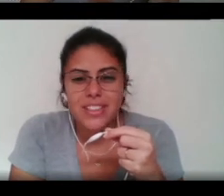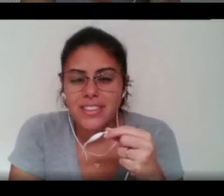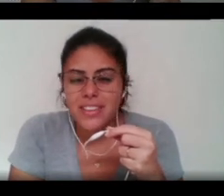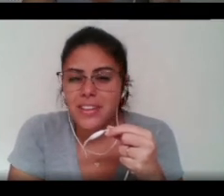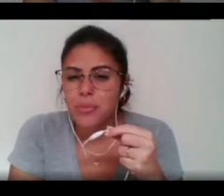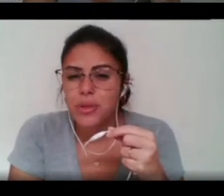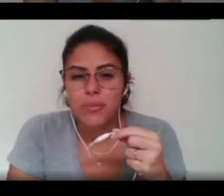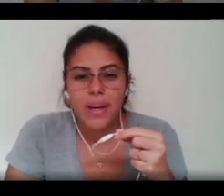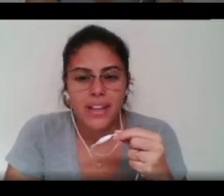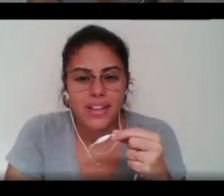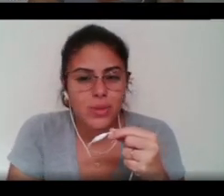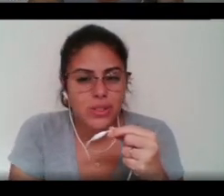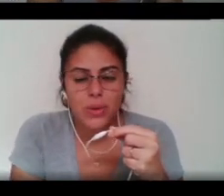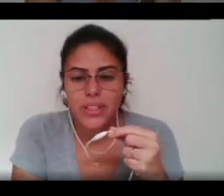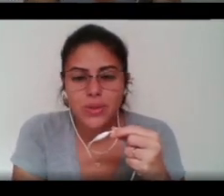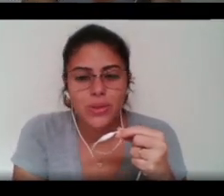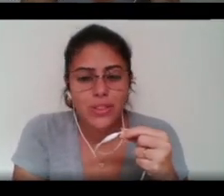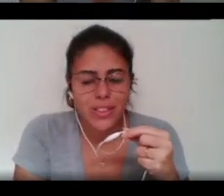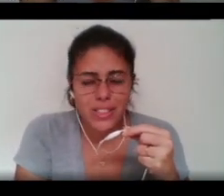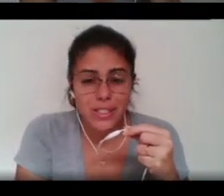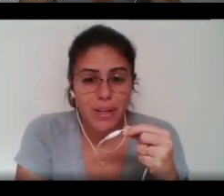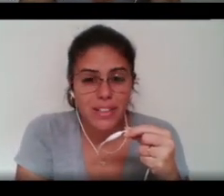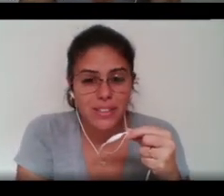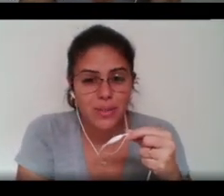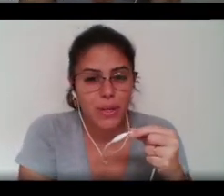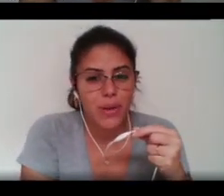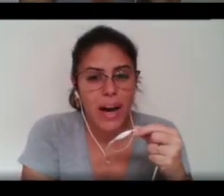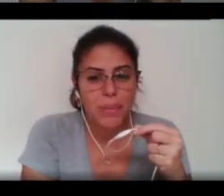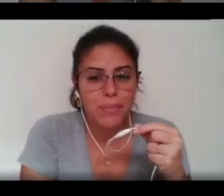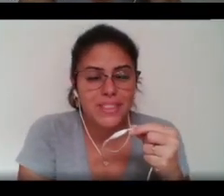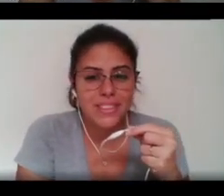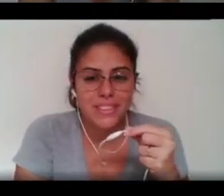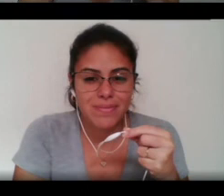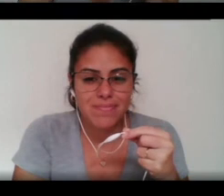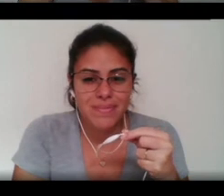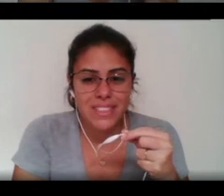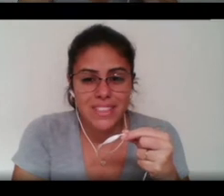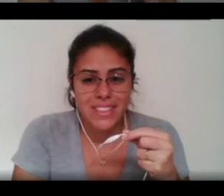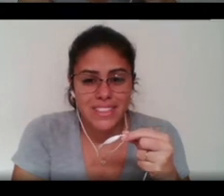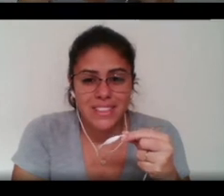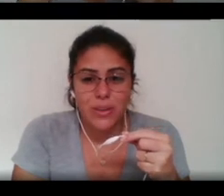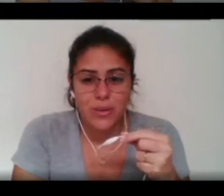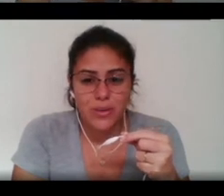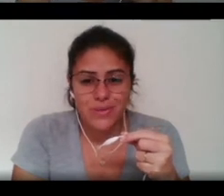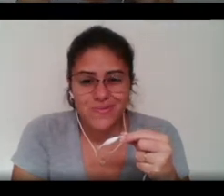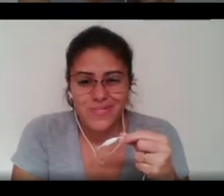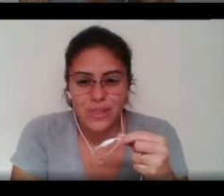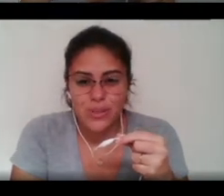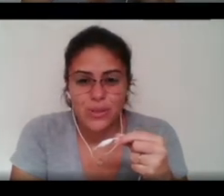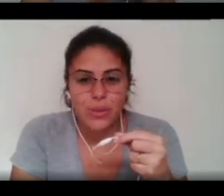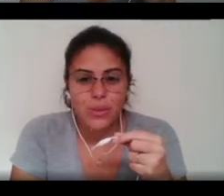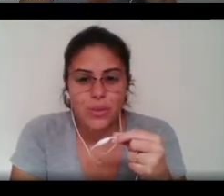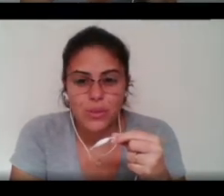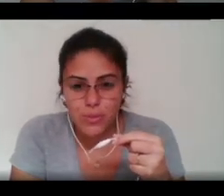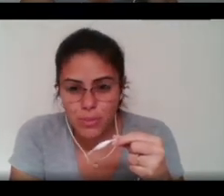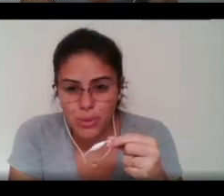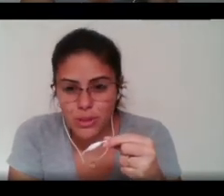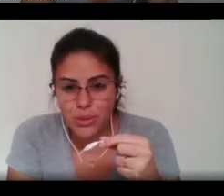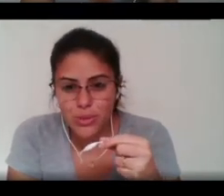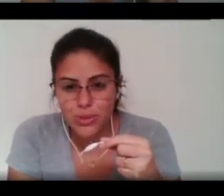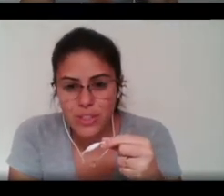conteúdo, não. Eu achei a explicação meio rápida. Então, eu estou com um pouco de dúvida aqui.